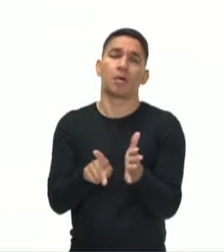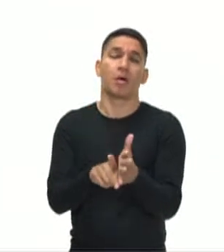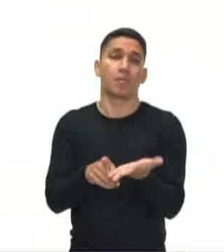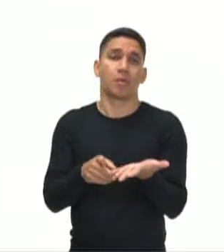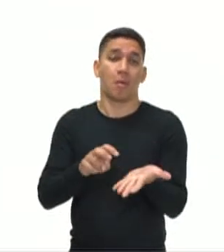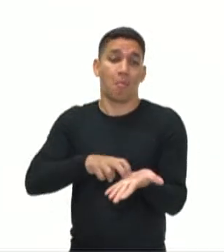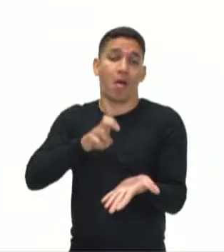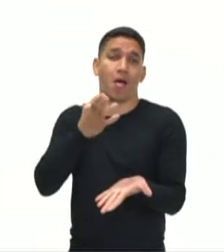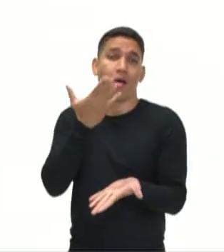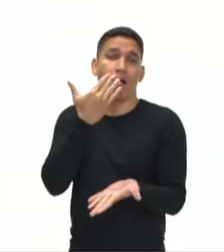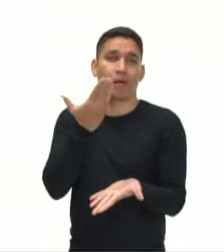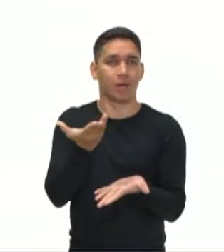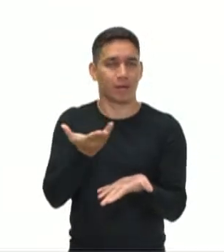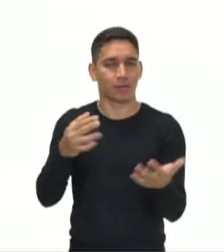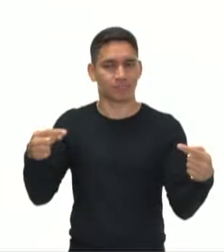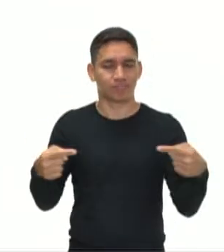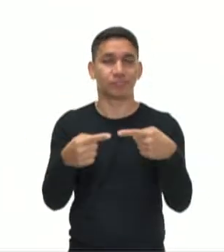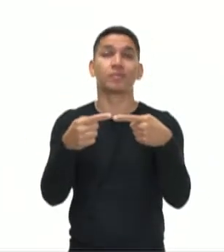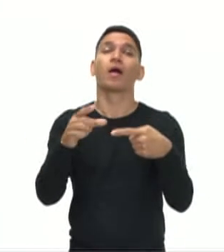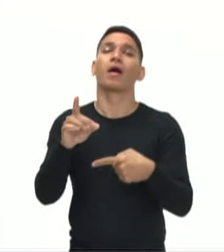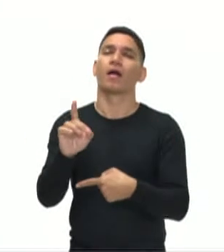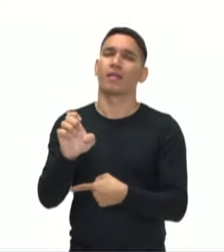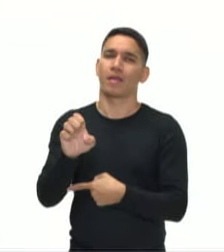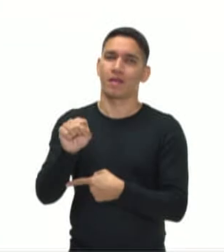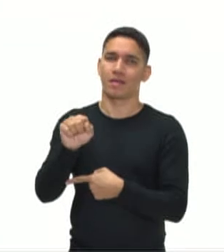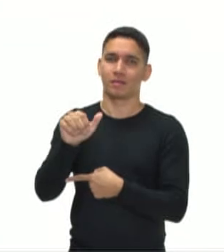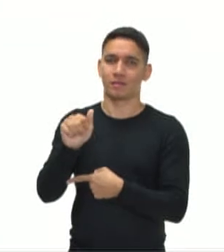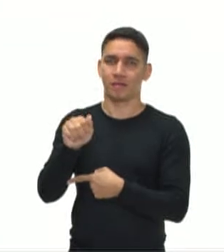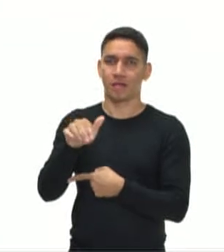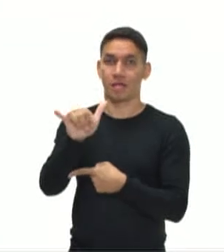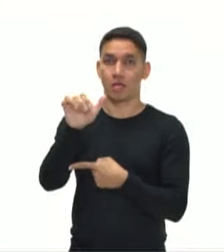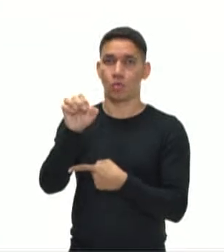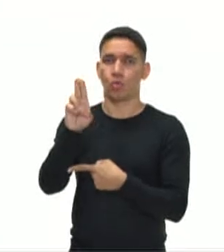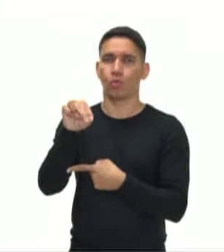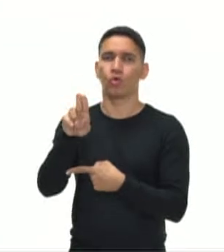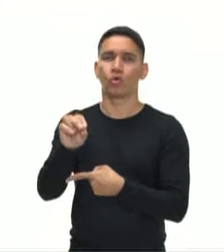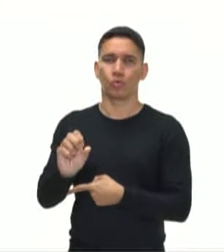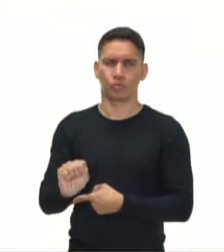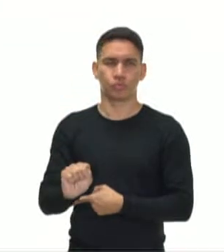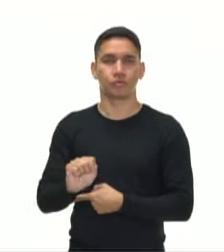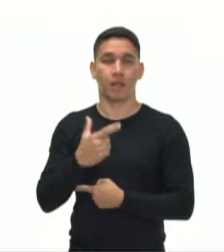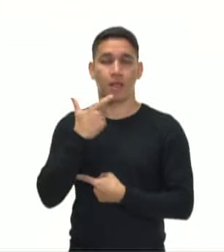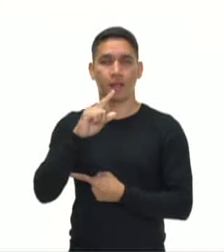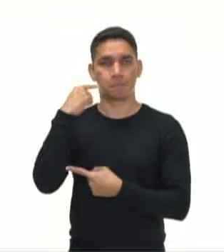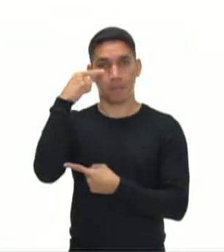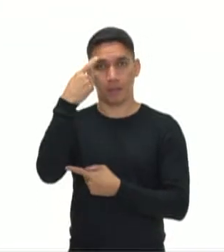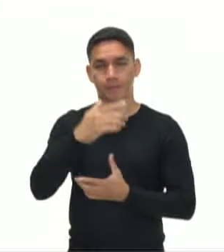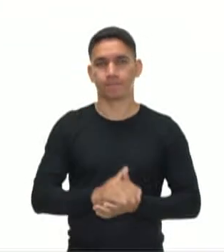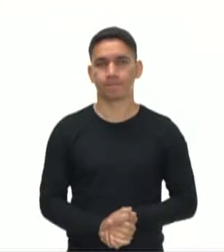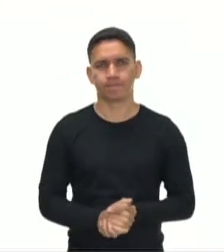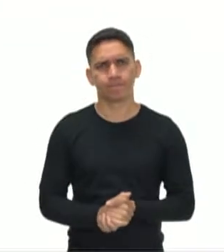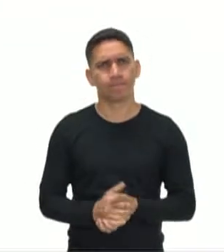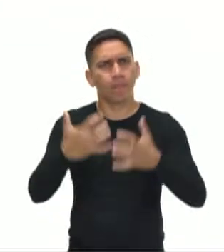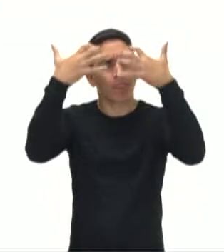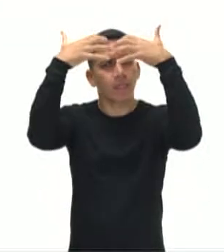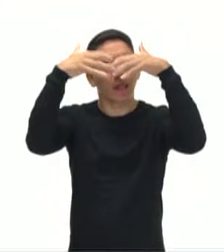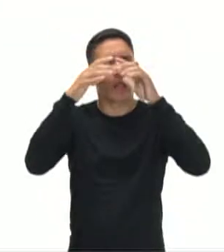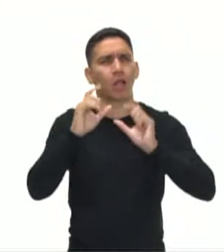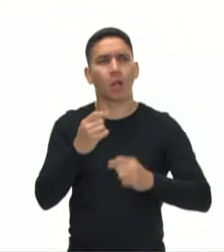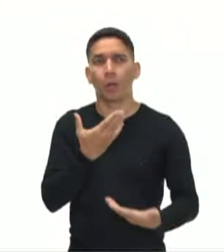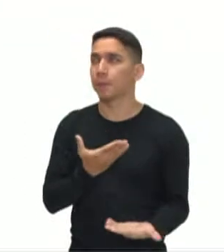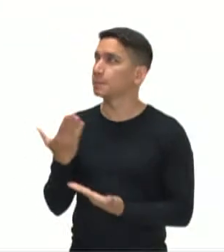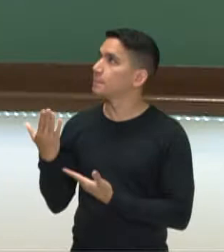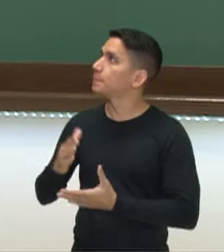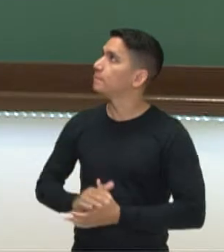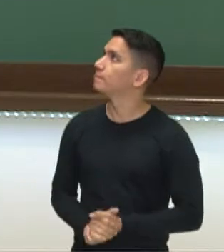os desayunos em língua espanhola. Vamos a reflexionar. O que a Real